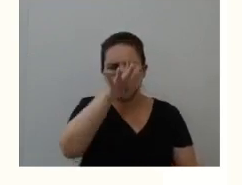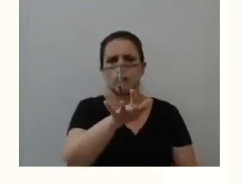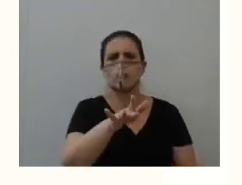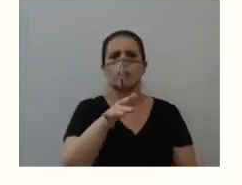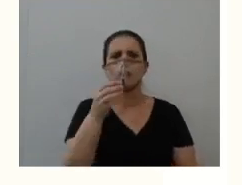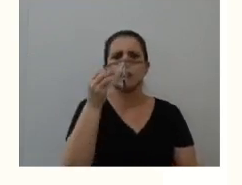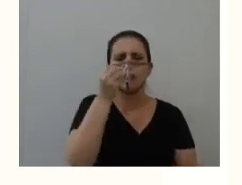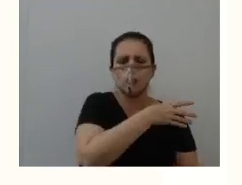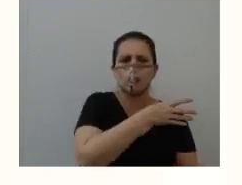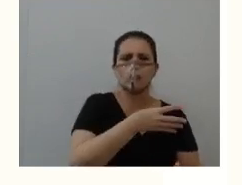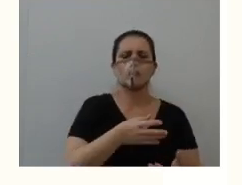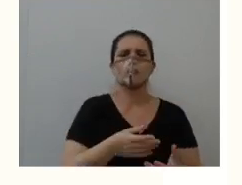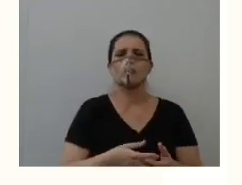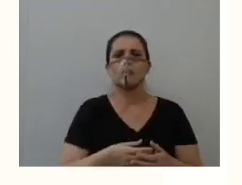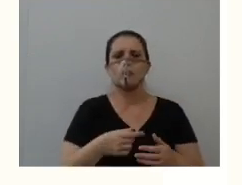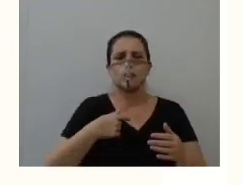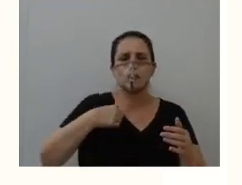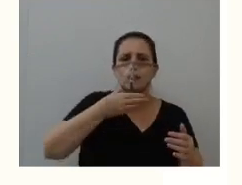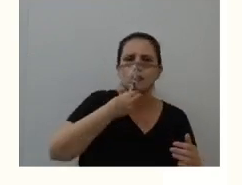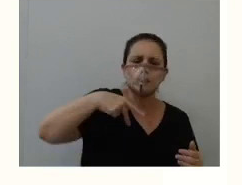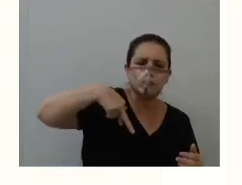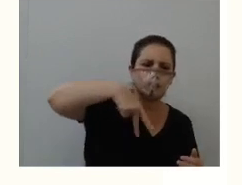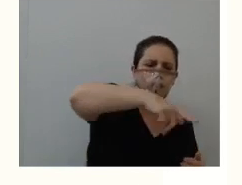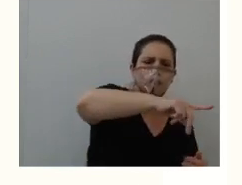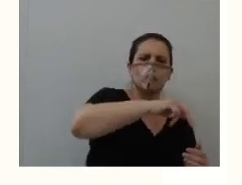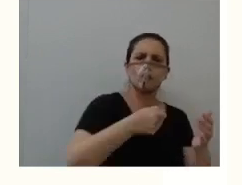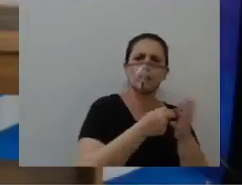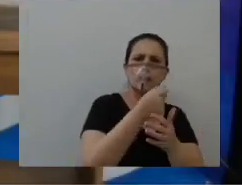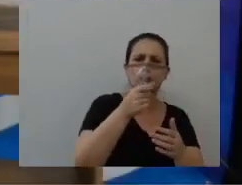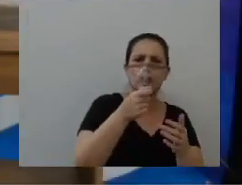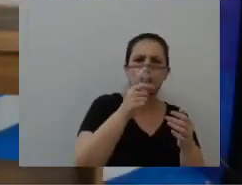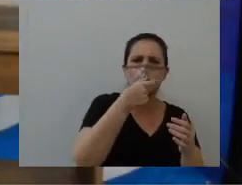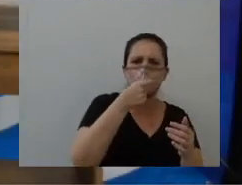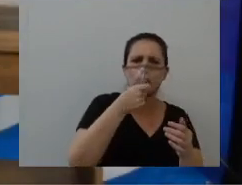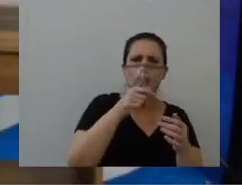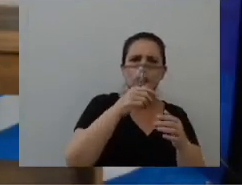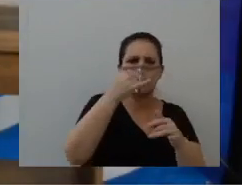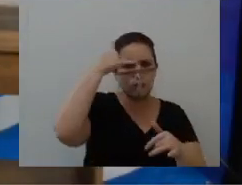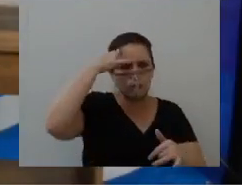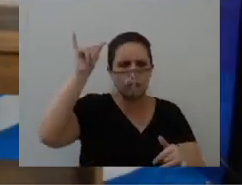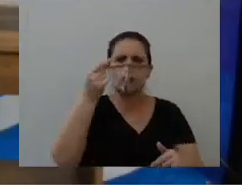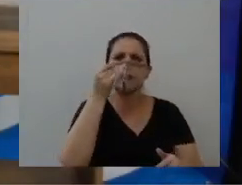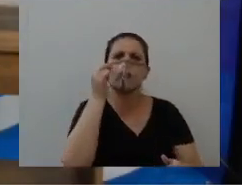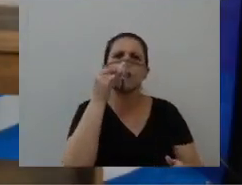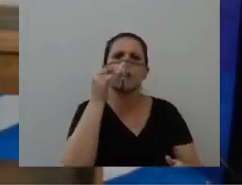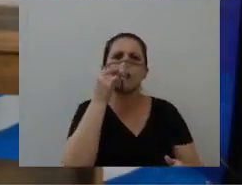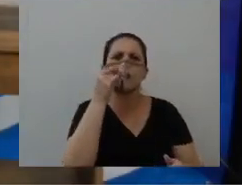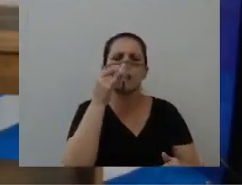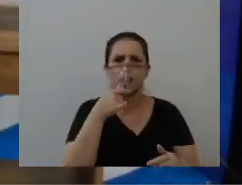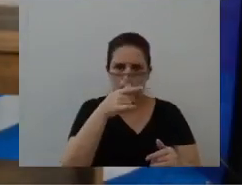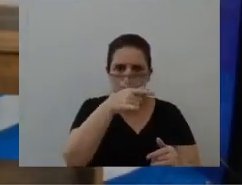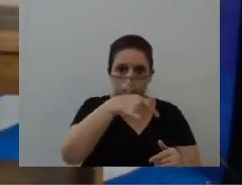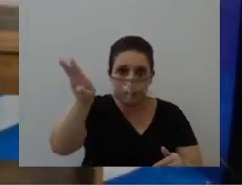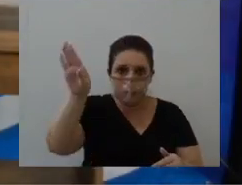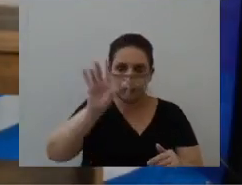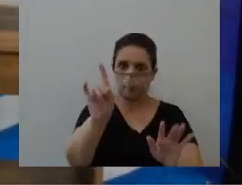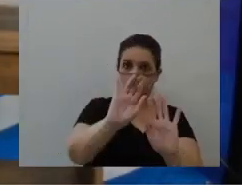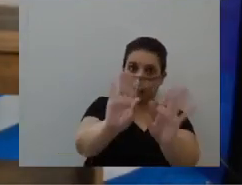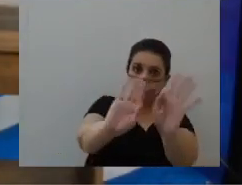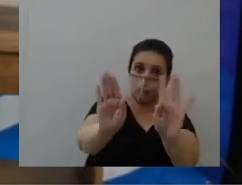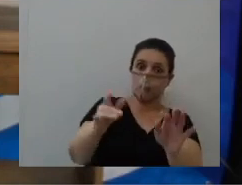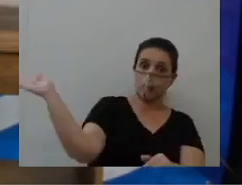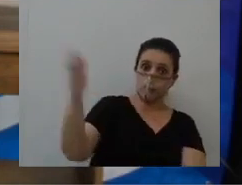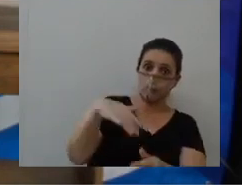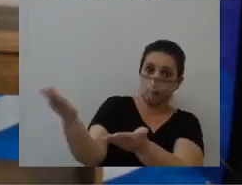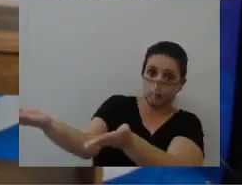ar. Foi comprar remédio para rato, né? Aí o vendedor disse, o senhor vai levar? Ele disse, não, eu vou trazer o rato para vir comer aqui, né? Então